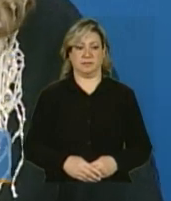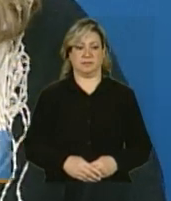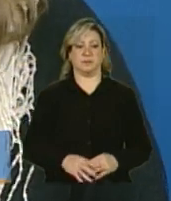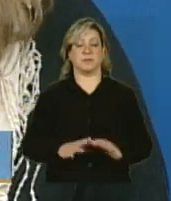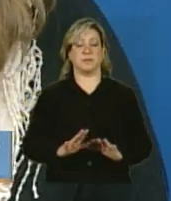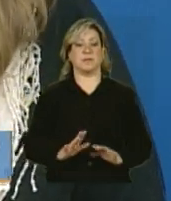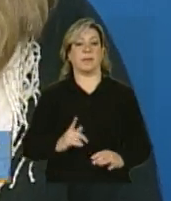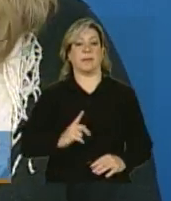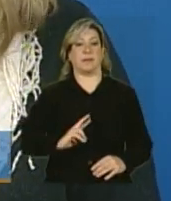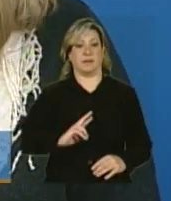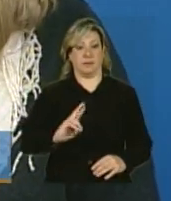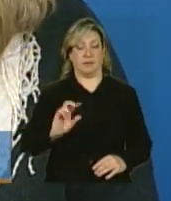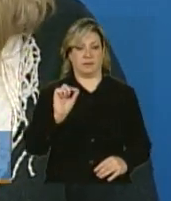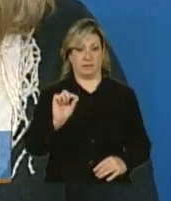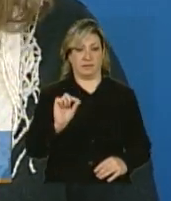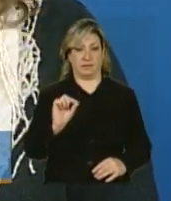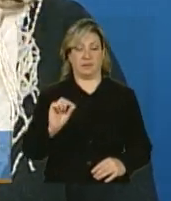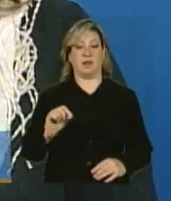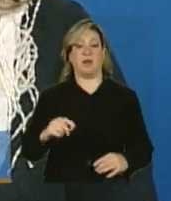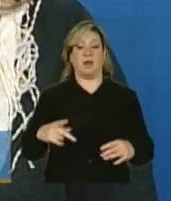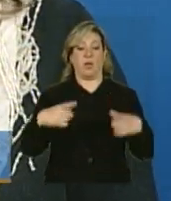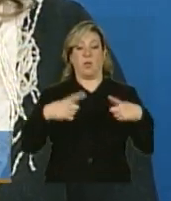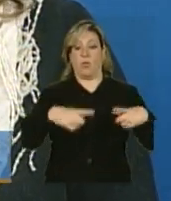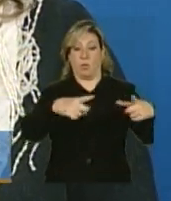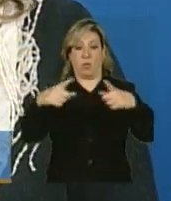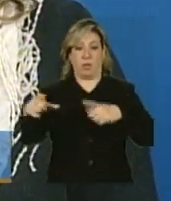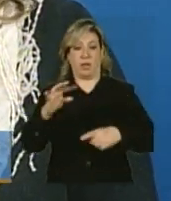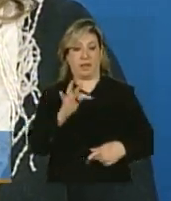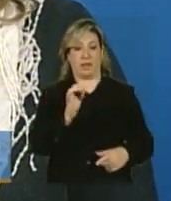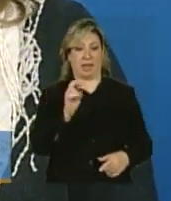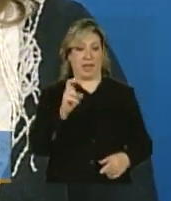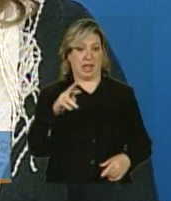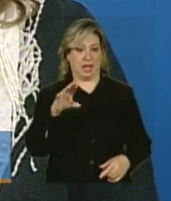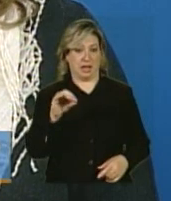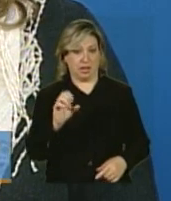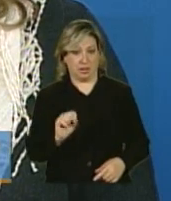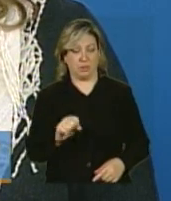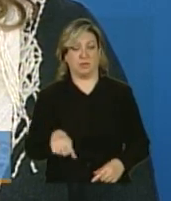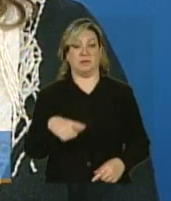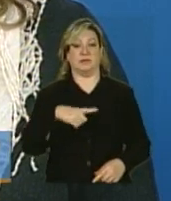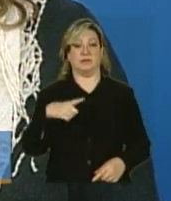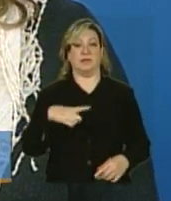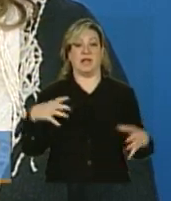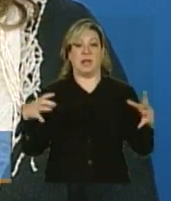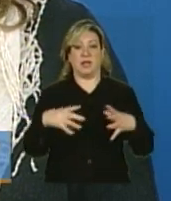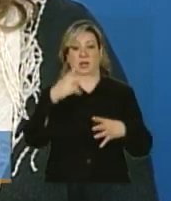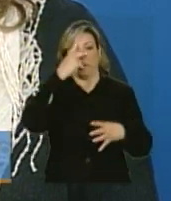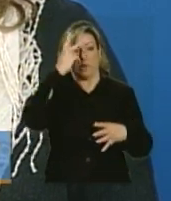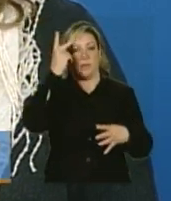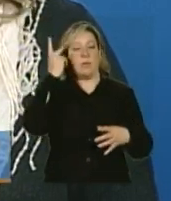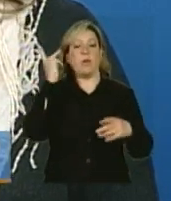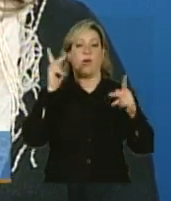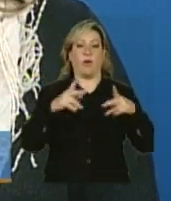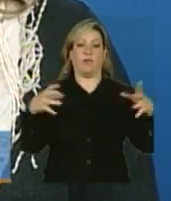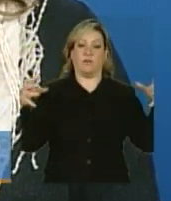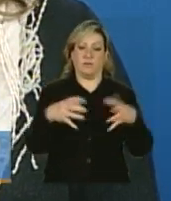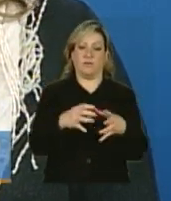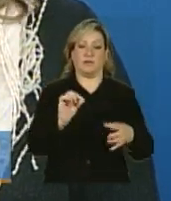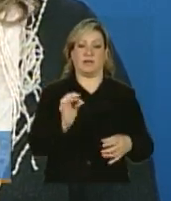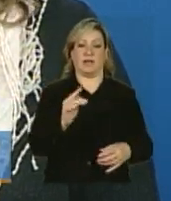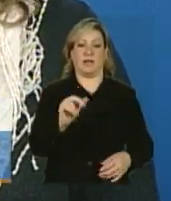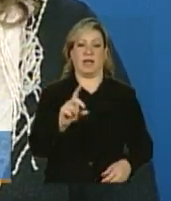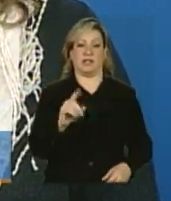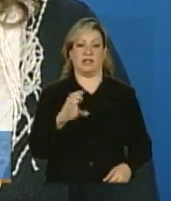Renata, as comunidades de terreiro estão entre os povos e comunidades tradicionais